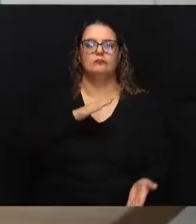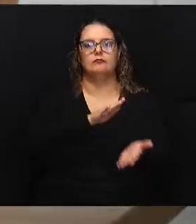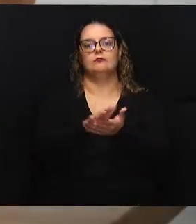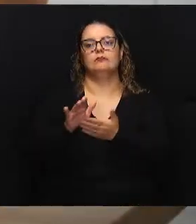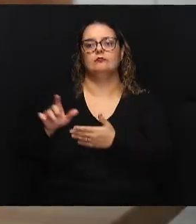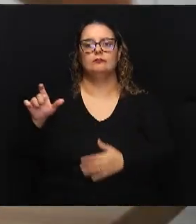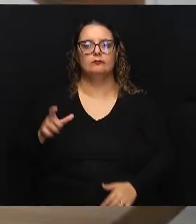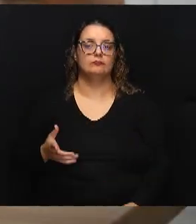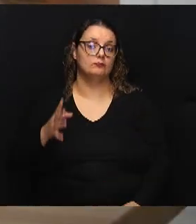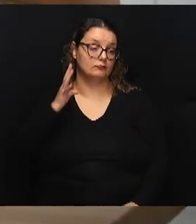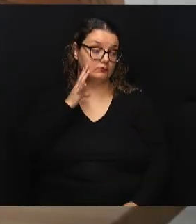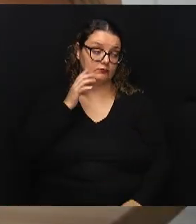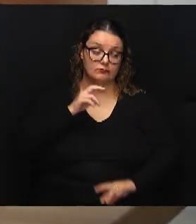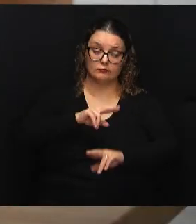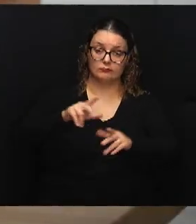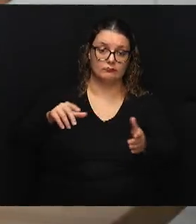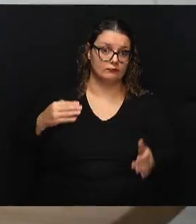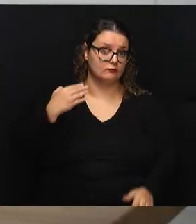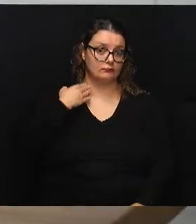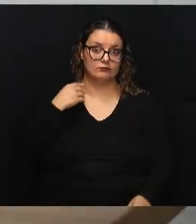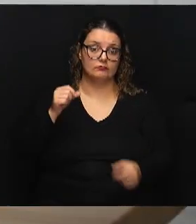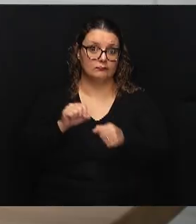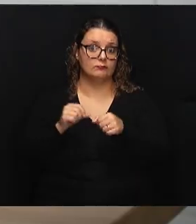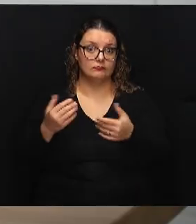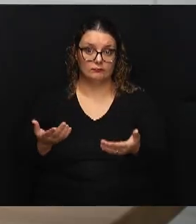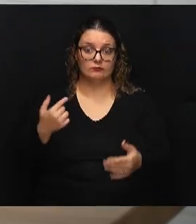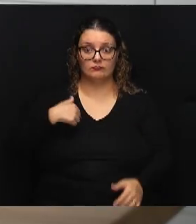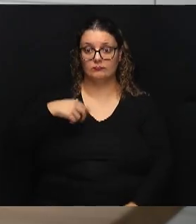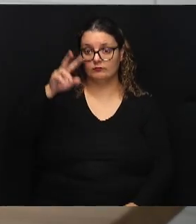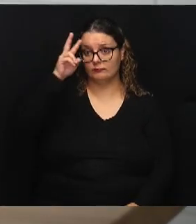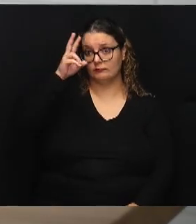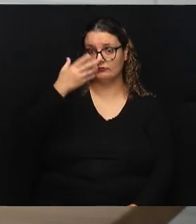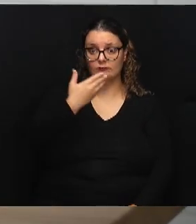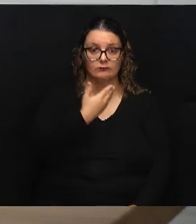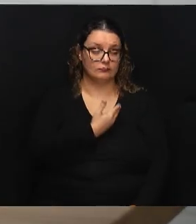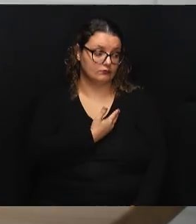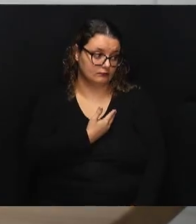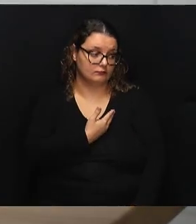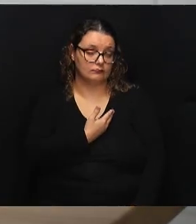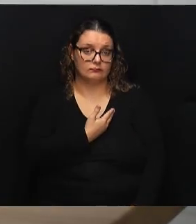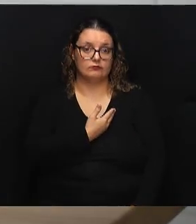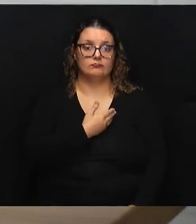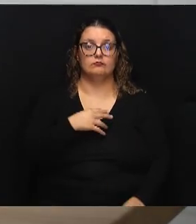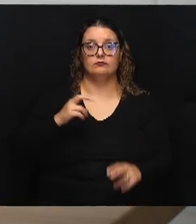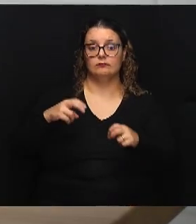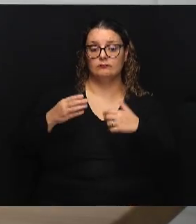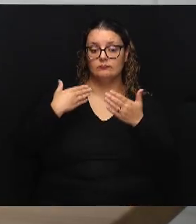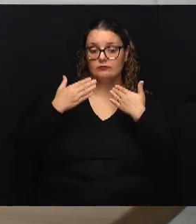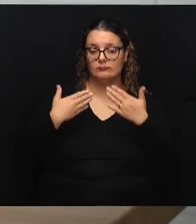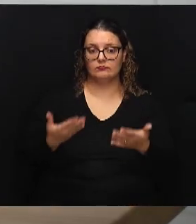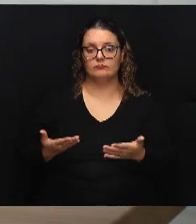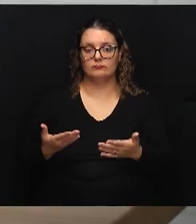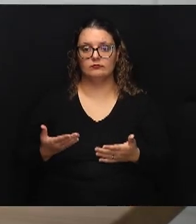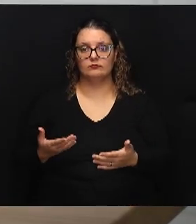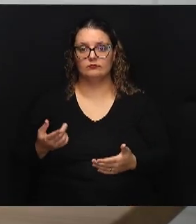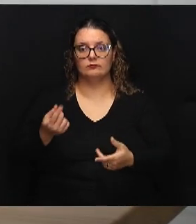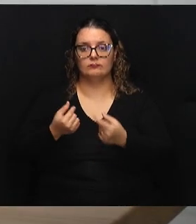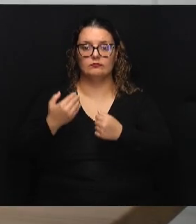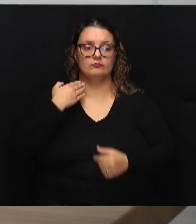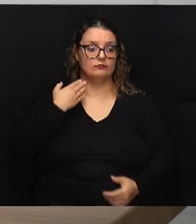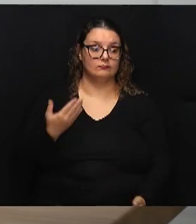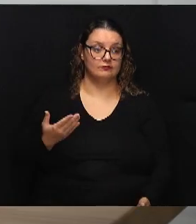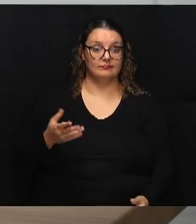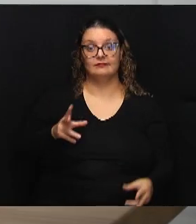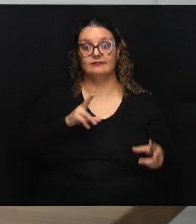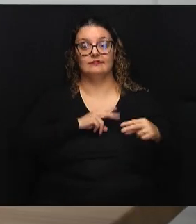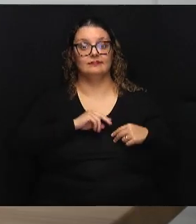cartão. Legal, você tem bancos que fazem isso. Eu lembro de outro dia um colega que a gente estava sentado, conversando, de repente caiu um dinheiro na conta. Opa, caiu